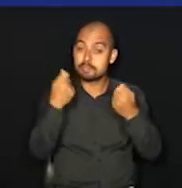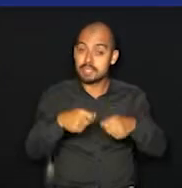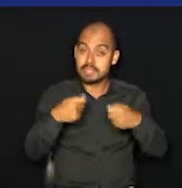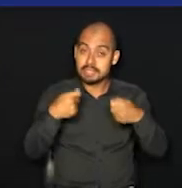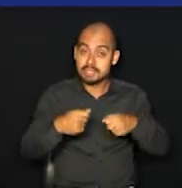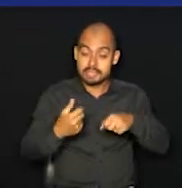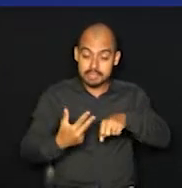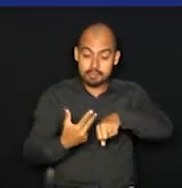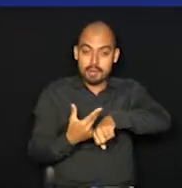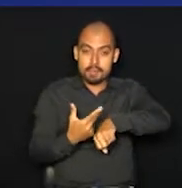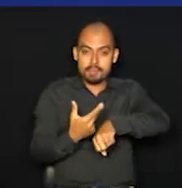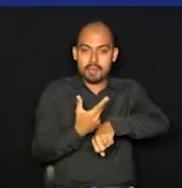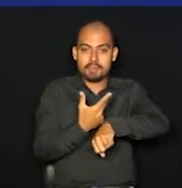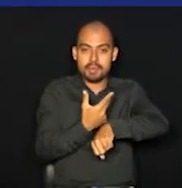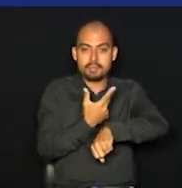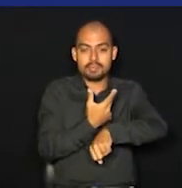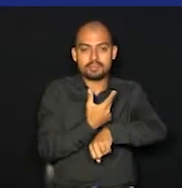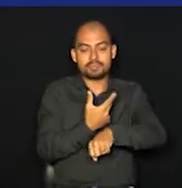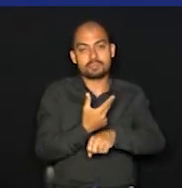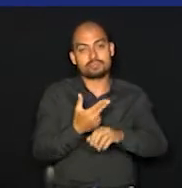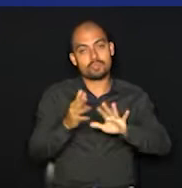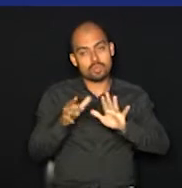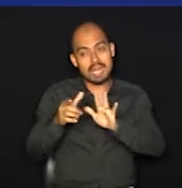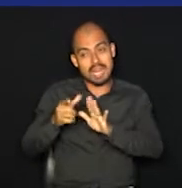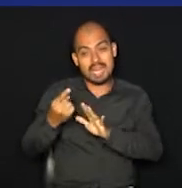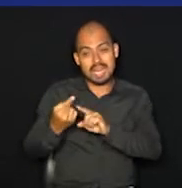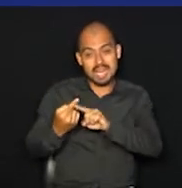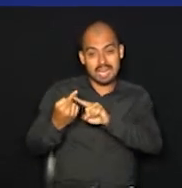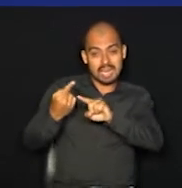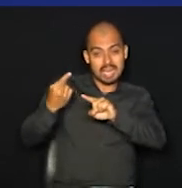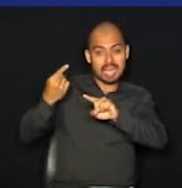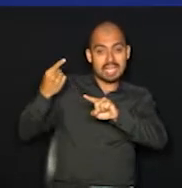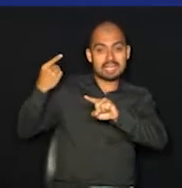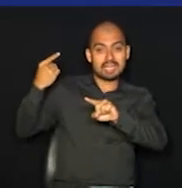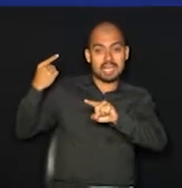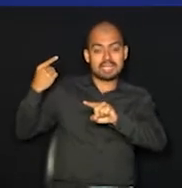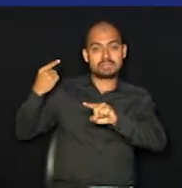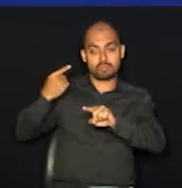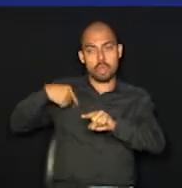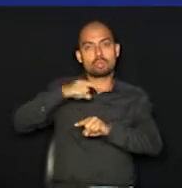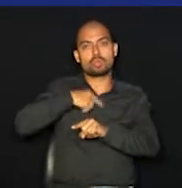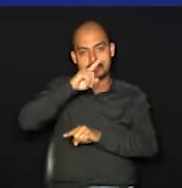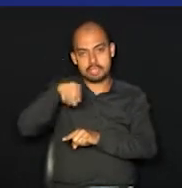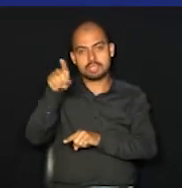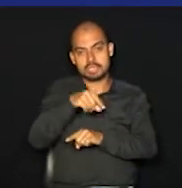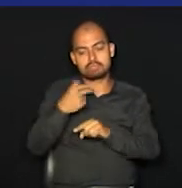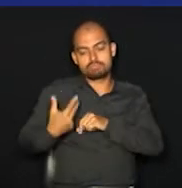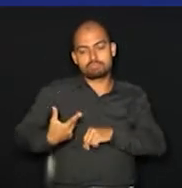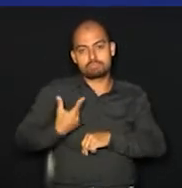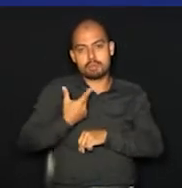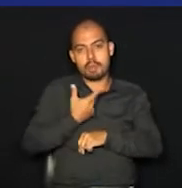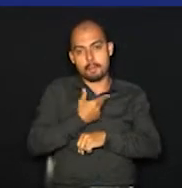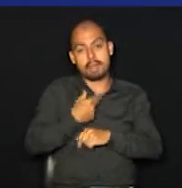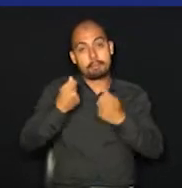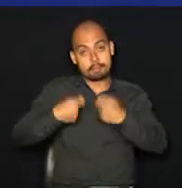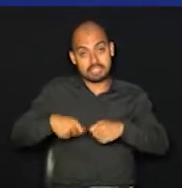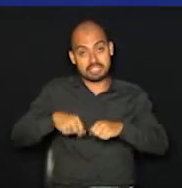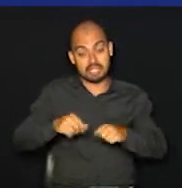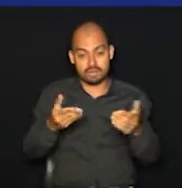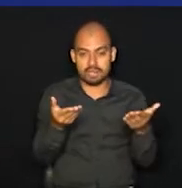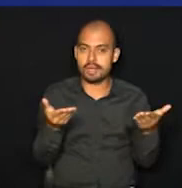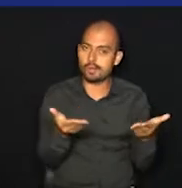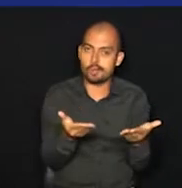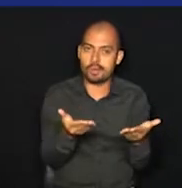No momento mais agudo lá atrás da pandemia, nós o fizemos por necessidade.